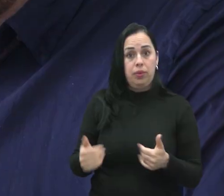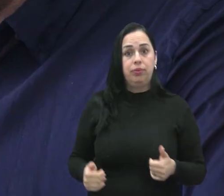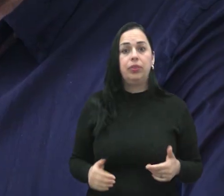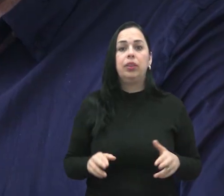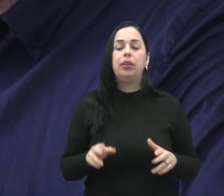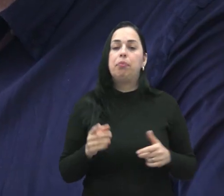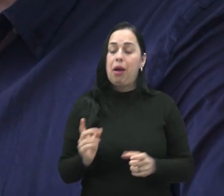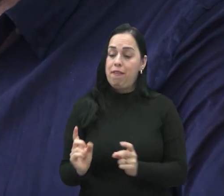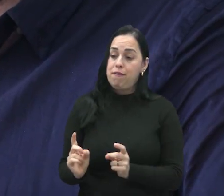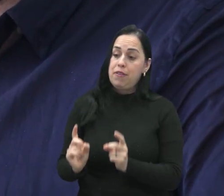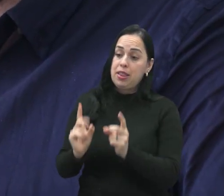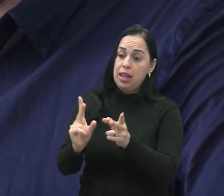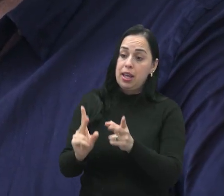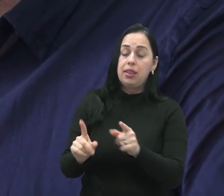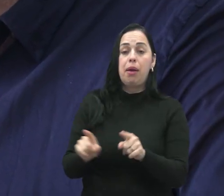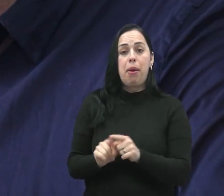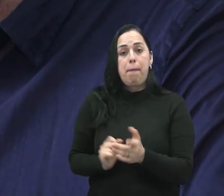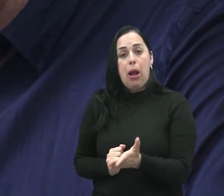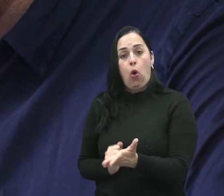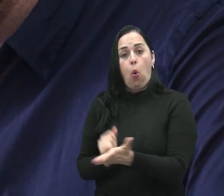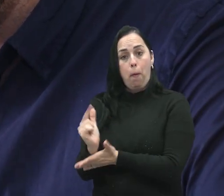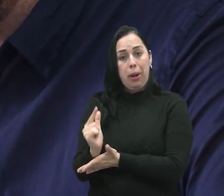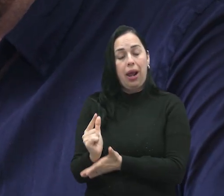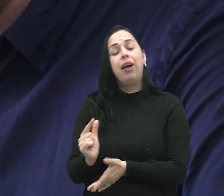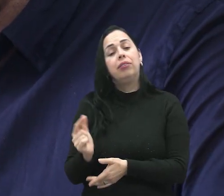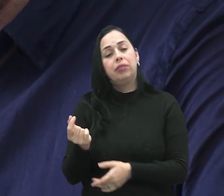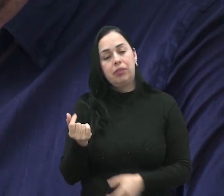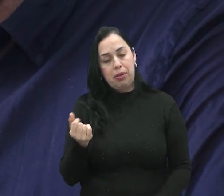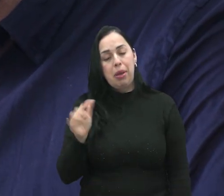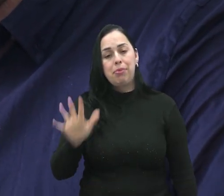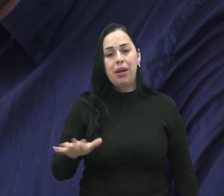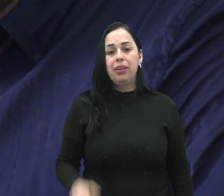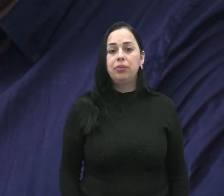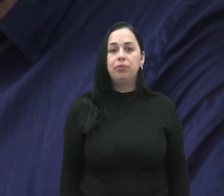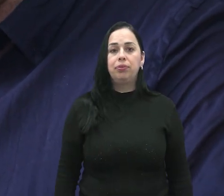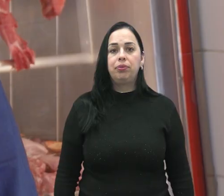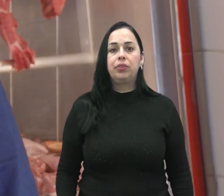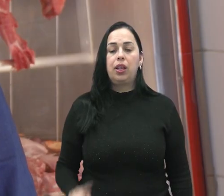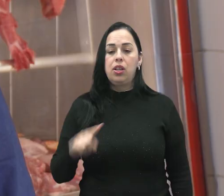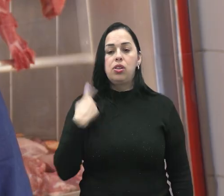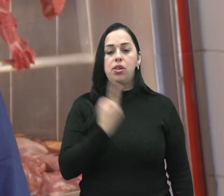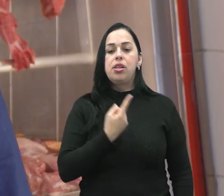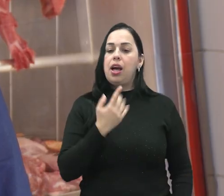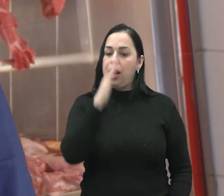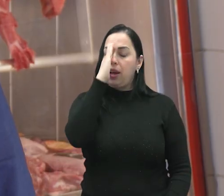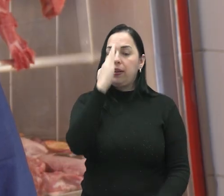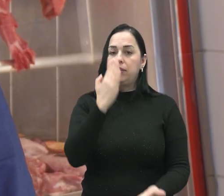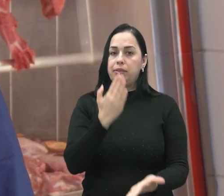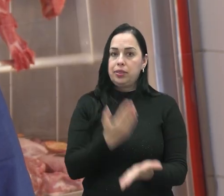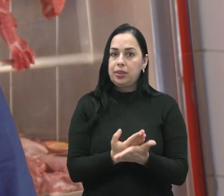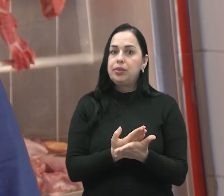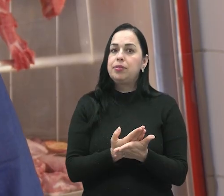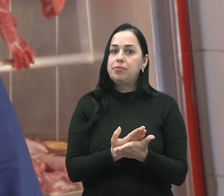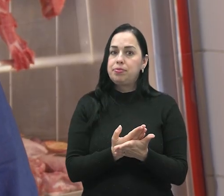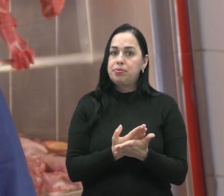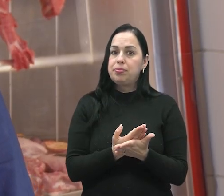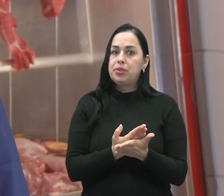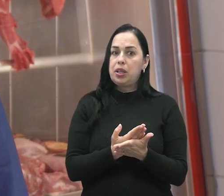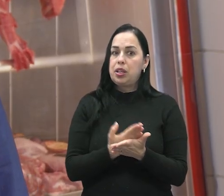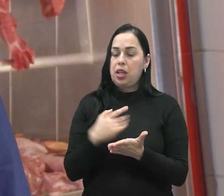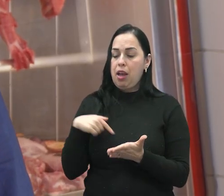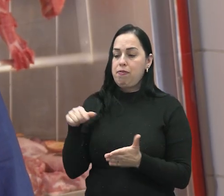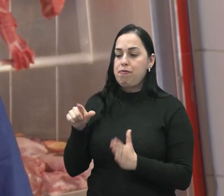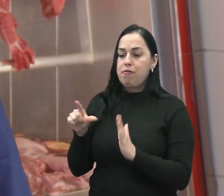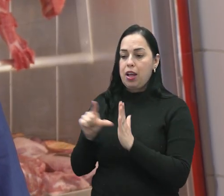barato, tanto para os comerciantes quanto para o consumidor final. A gente acredita que, para nós aqui, para o